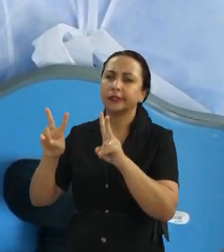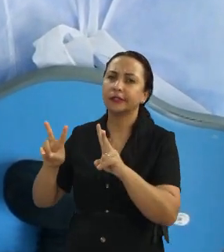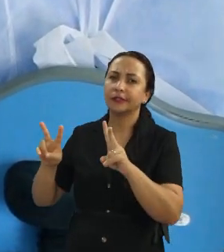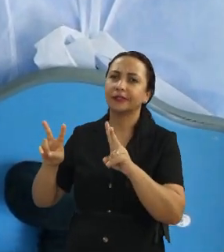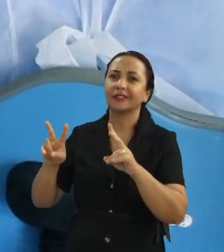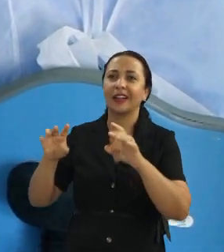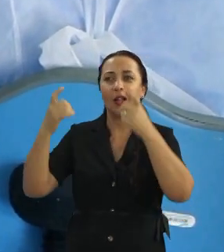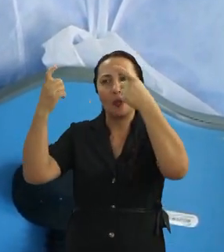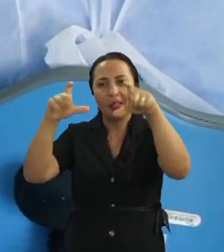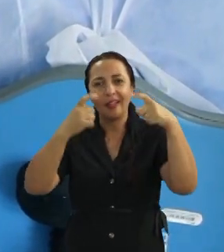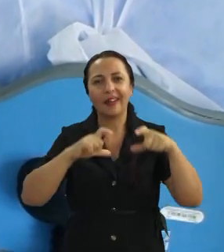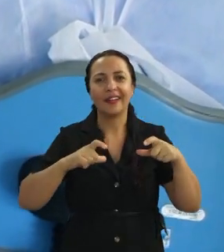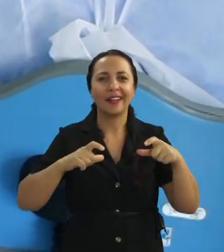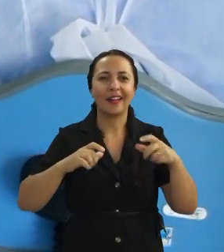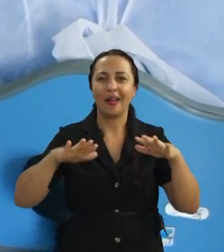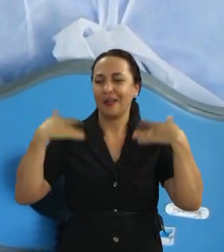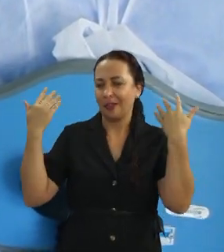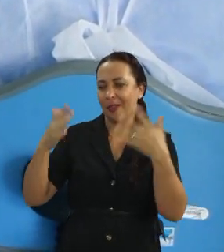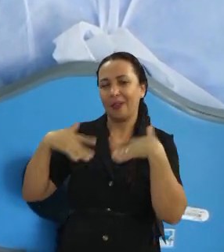pelo ambiente que é lúdico,